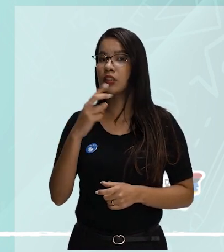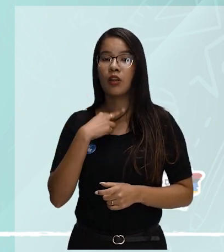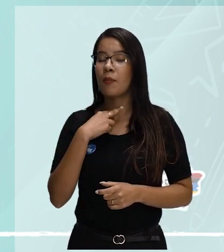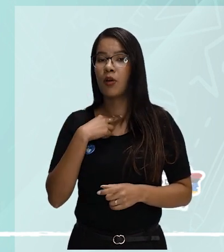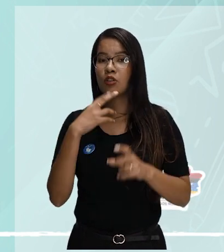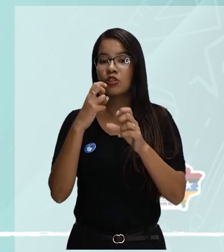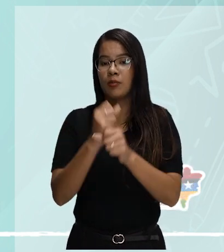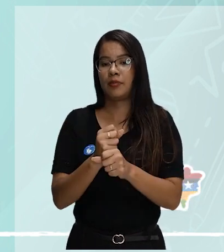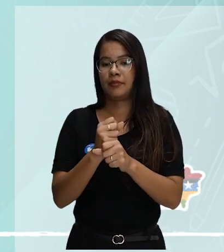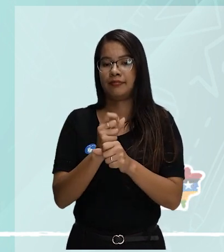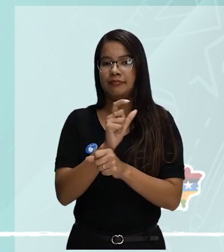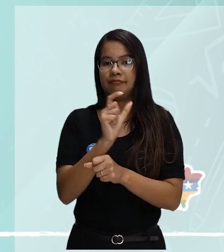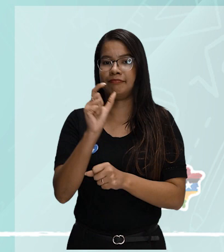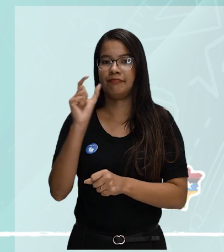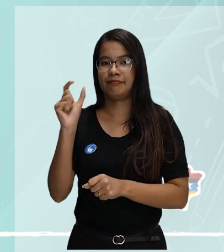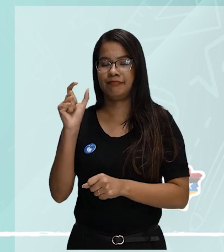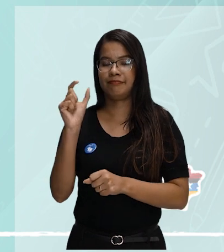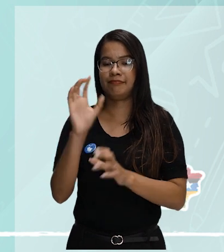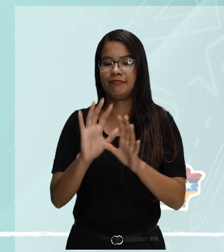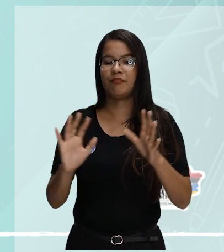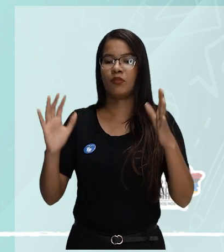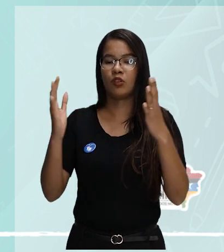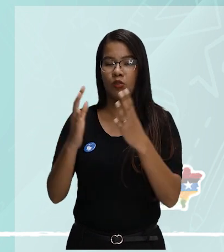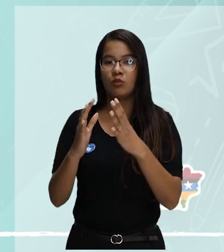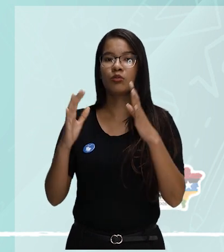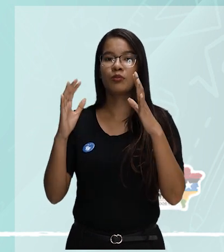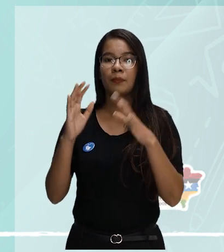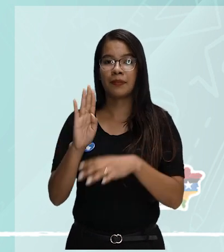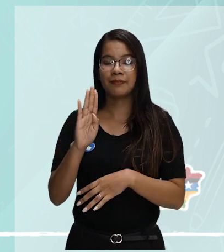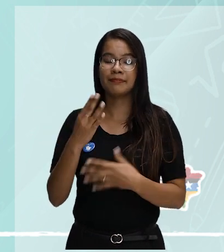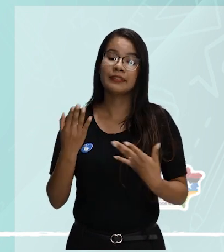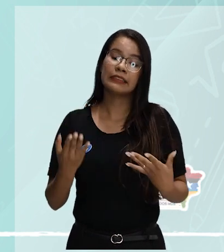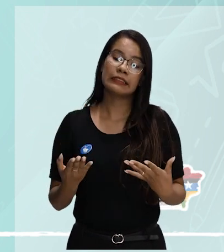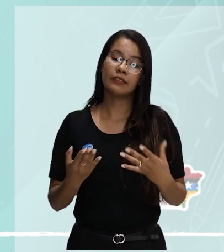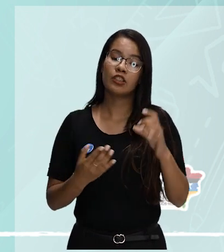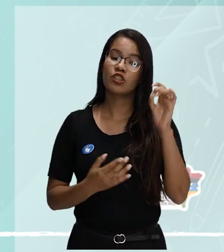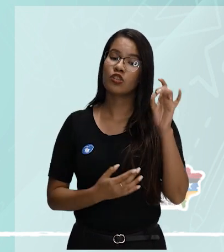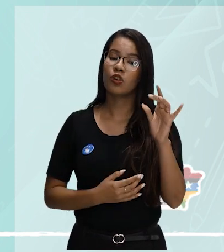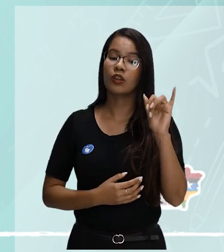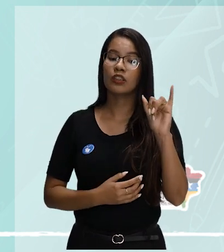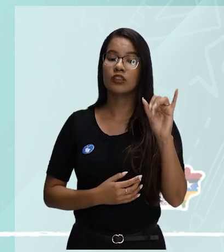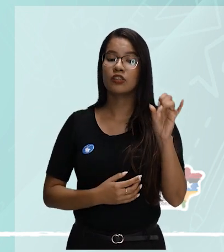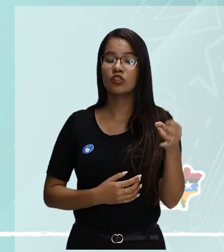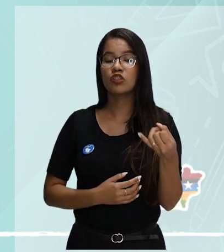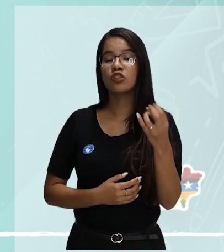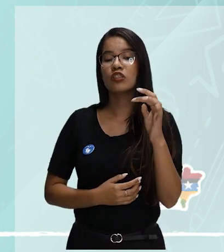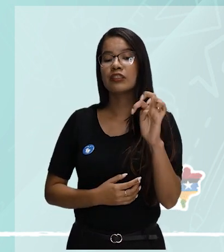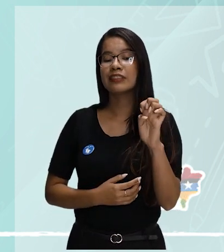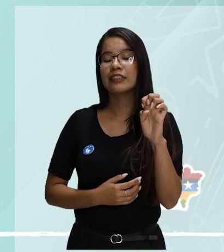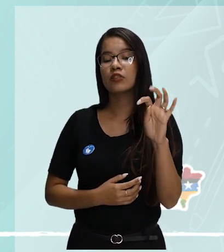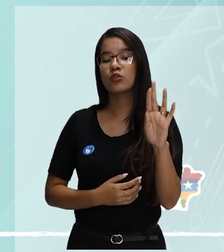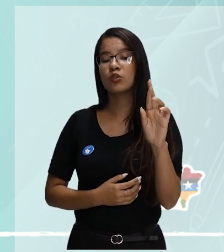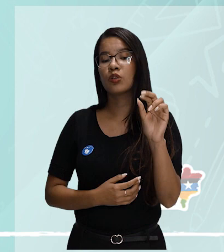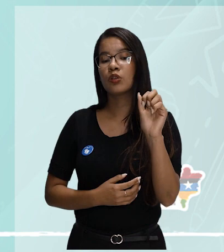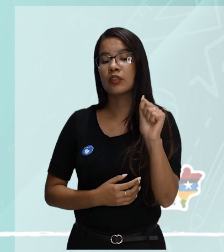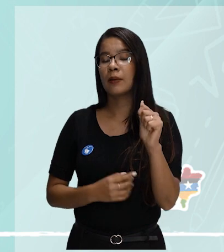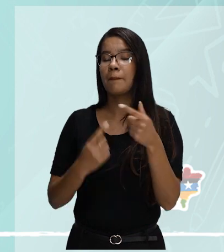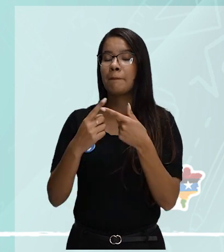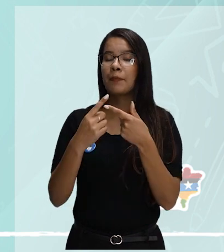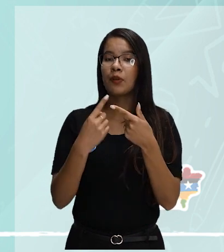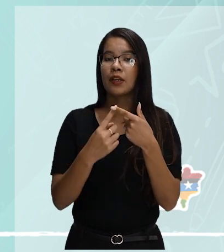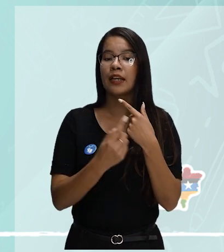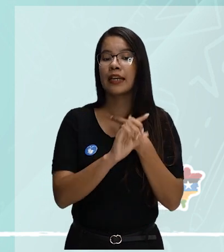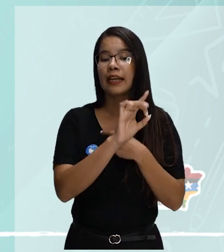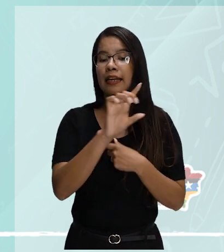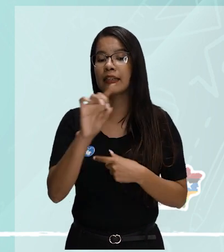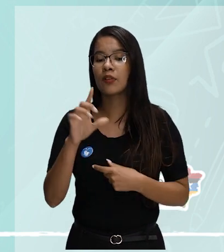elementos no conjunto B. Certo? Então, nesse caso aqui, ele é apenas injetora. Por quê? Porque cada um